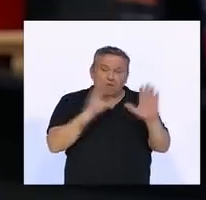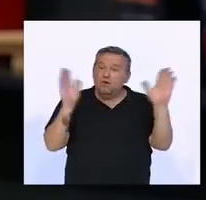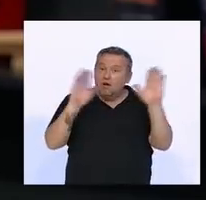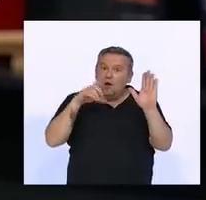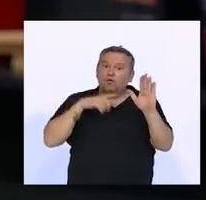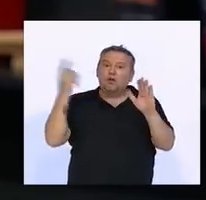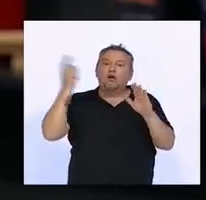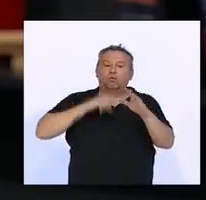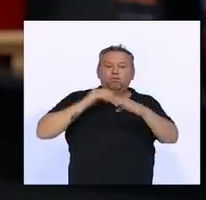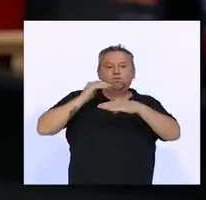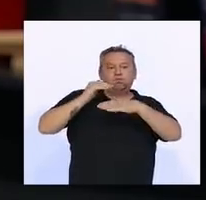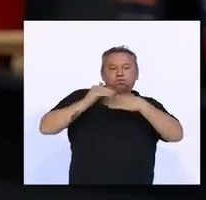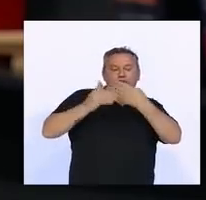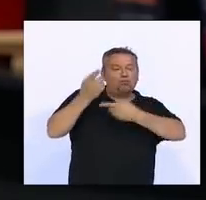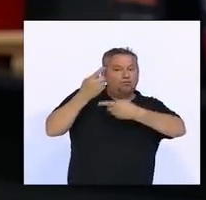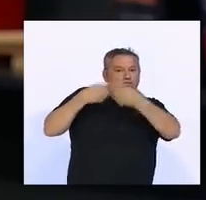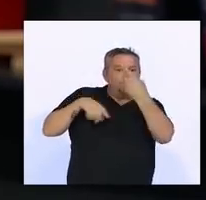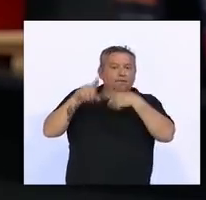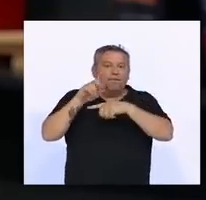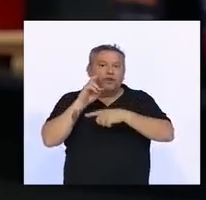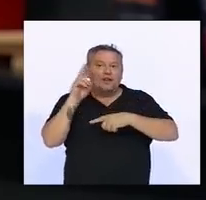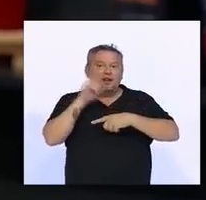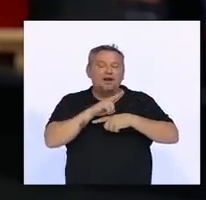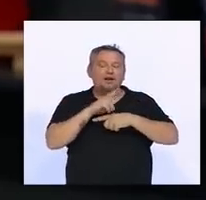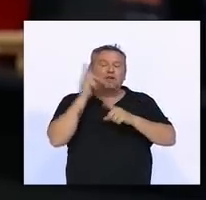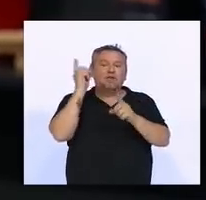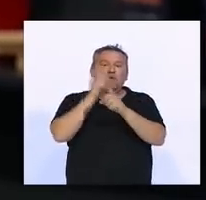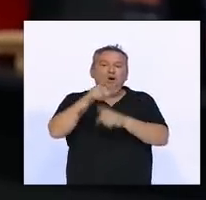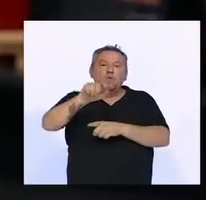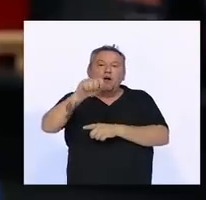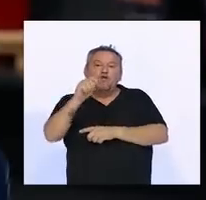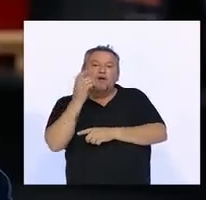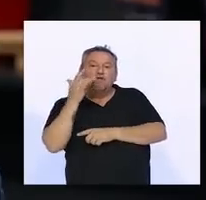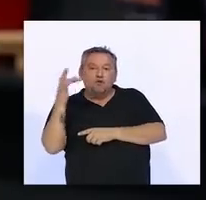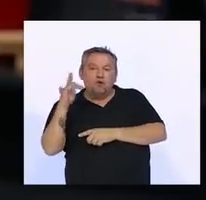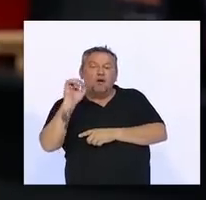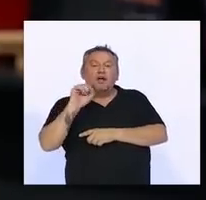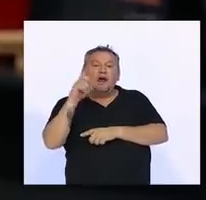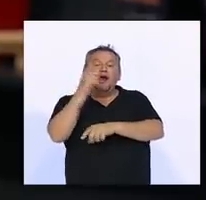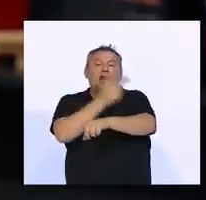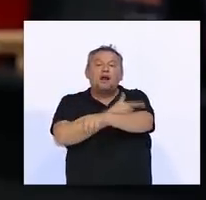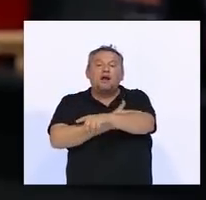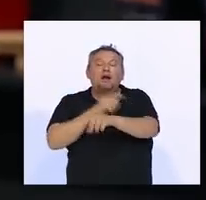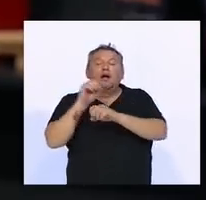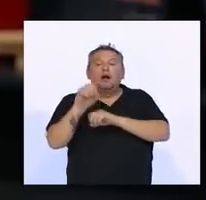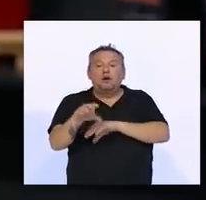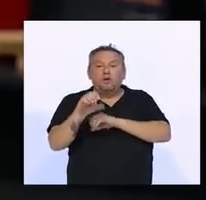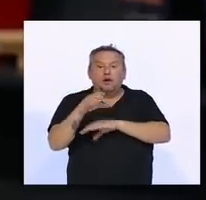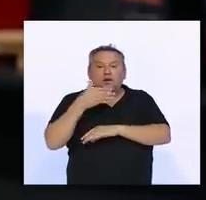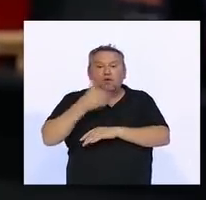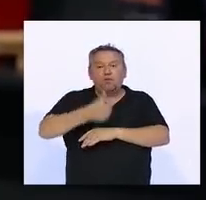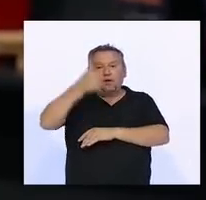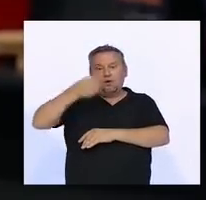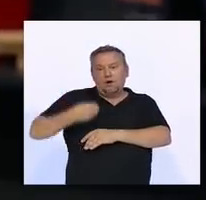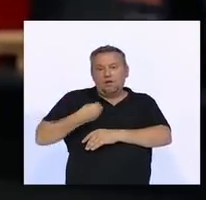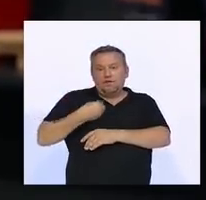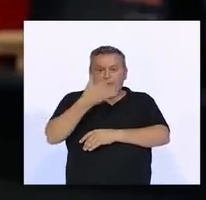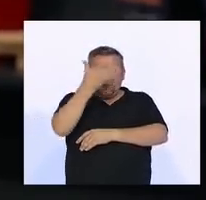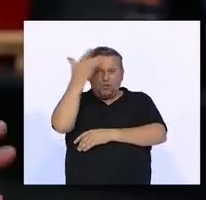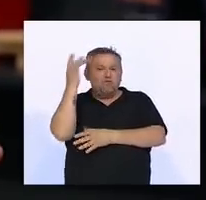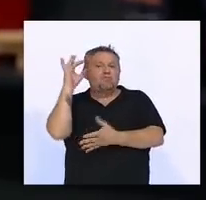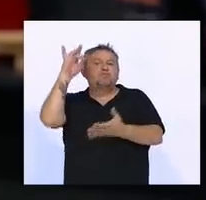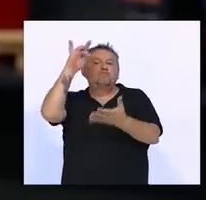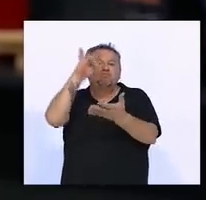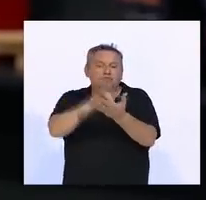que avançar agora. Nós temos que pegar a chave de ouro, que é a educação, e melhorar a vida das pessoas de verdade, para que